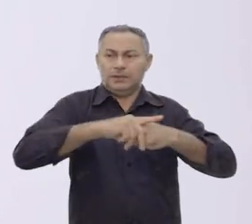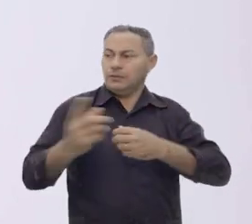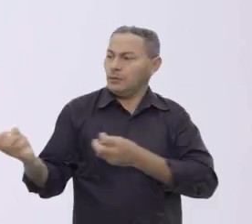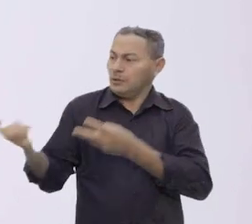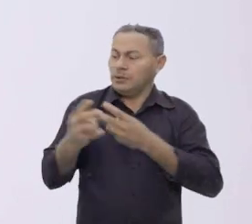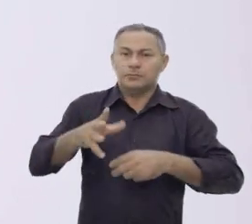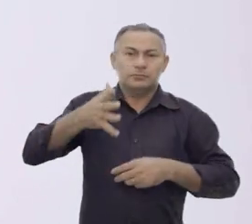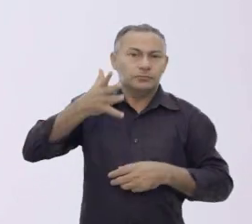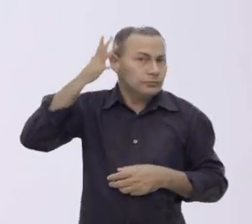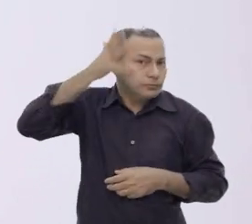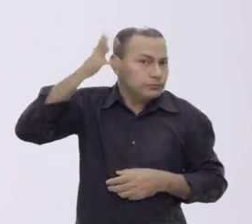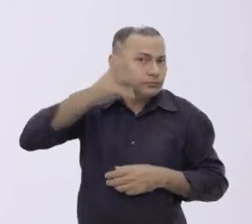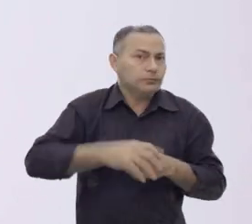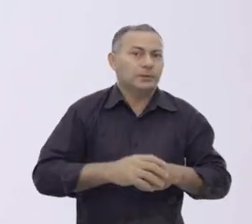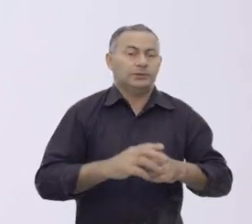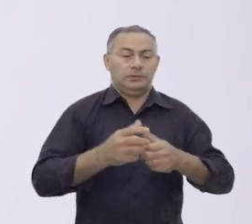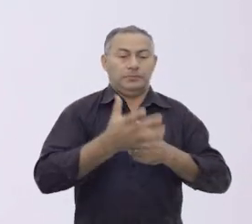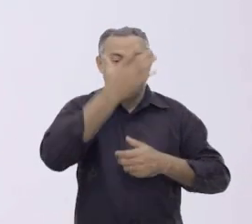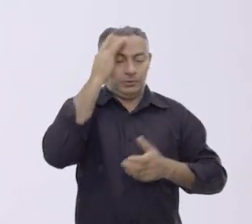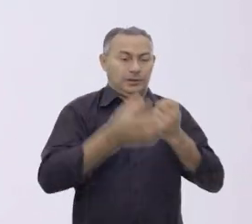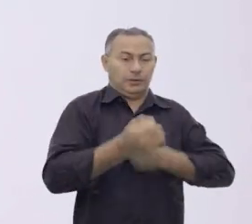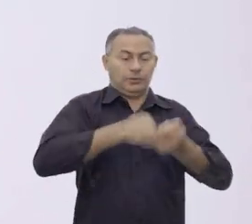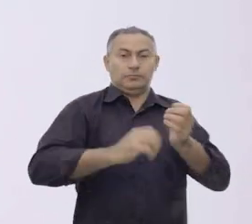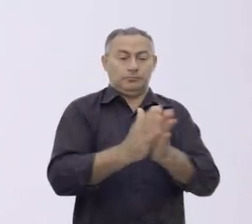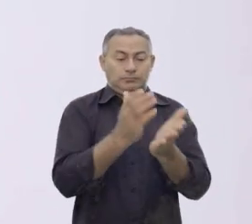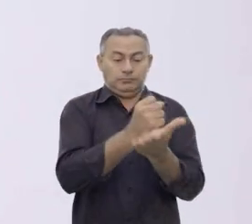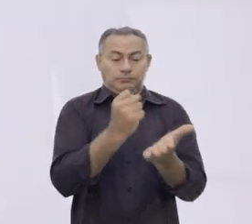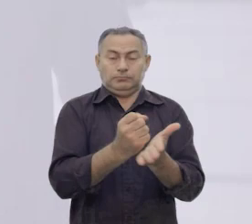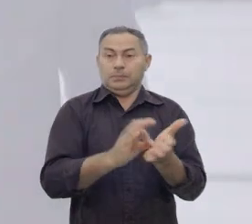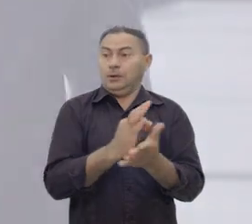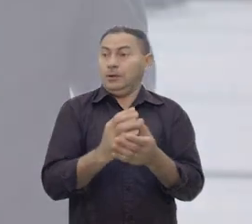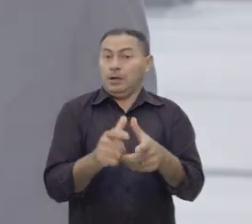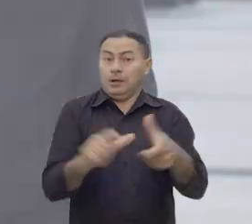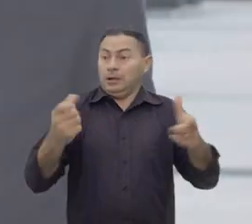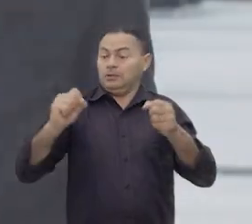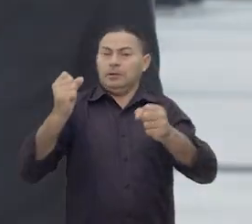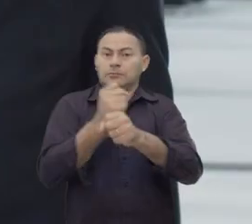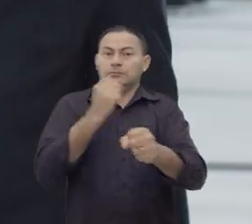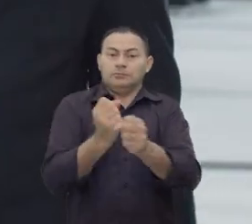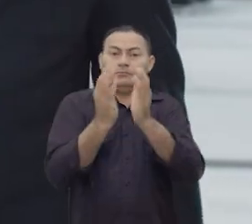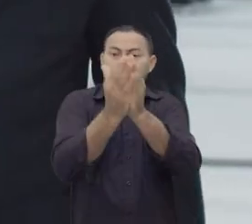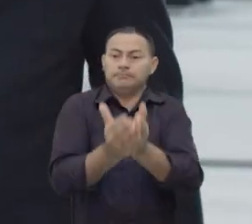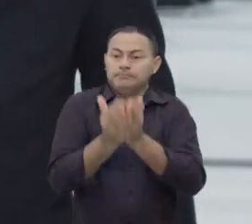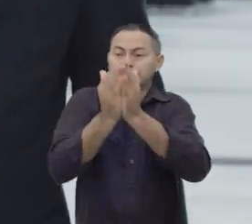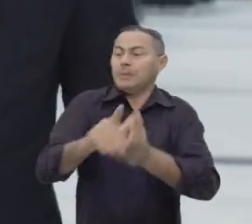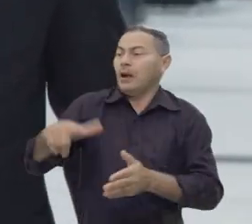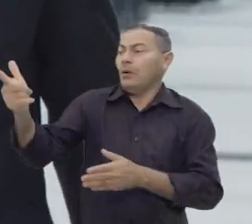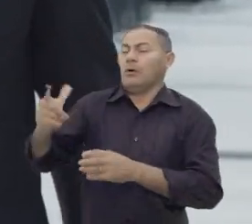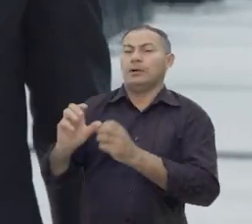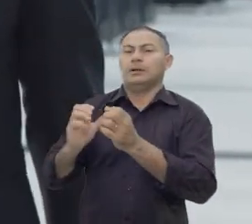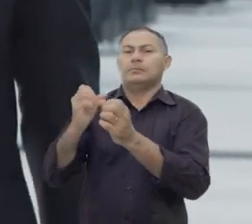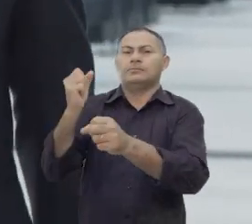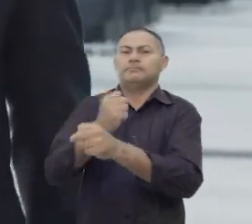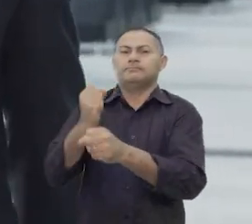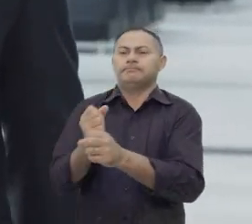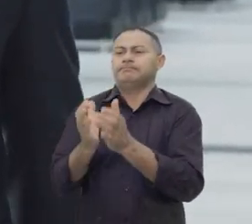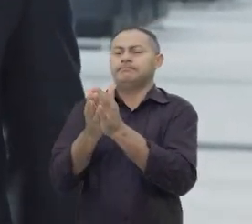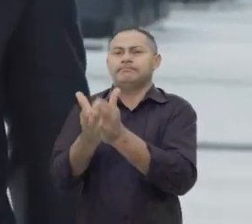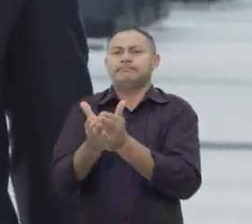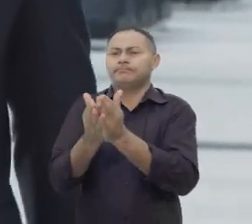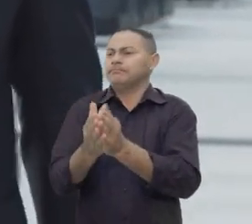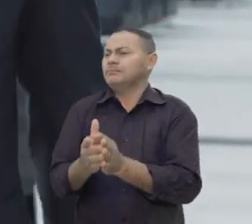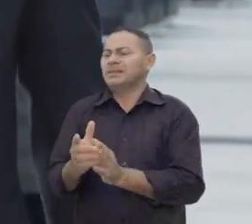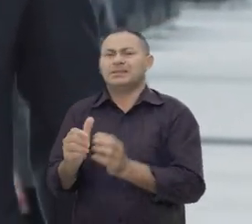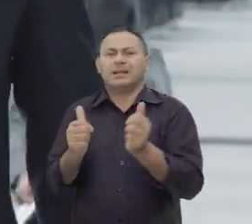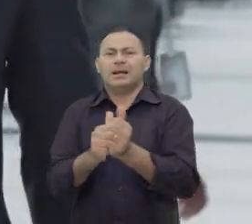palestra para homens de negócios sobre como conseguia contratos tão grandes para construir navios quando as outras construtoras navais não